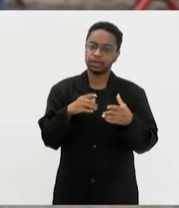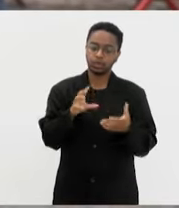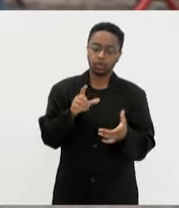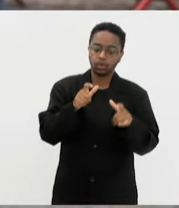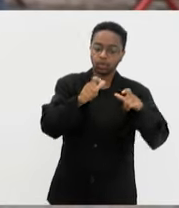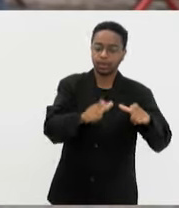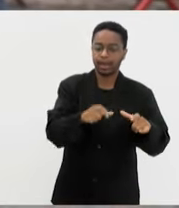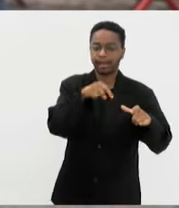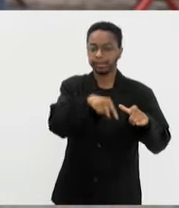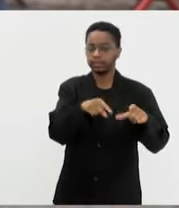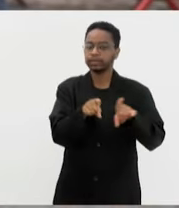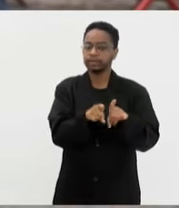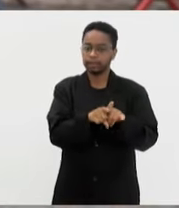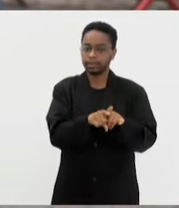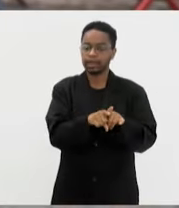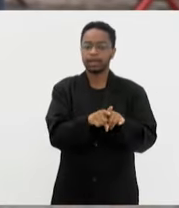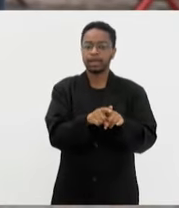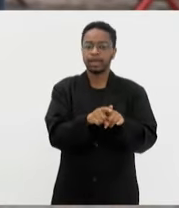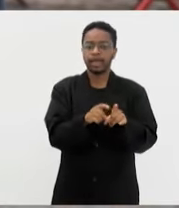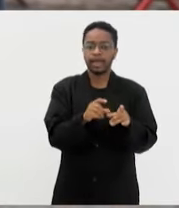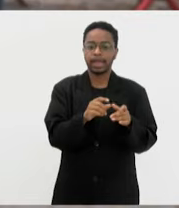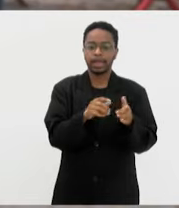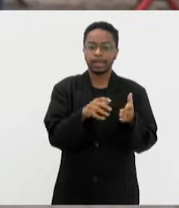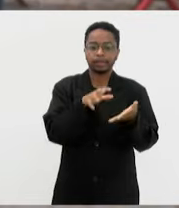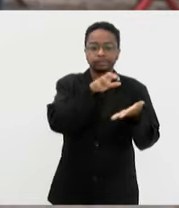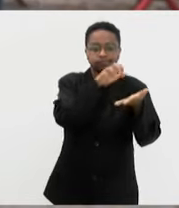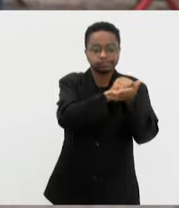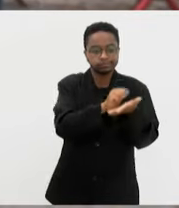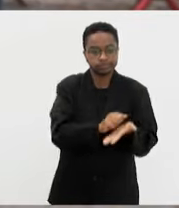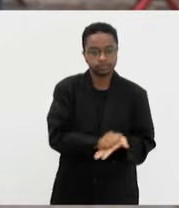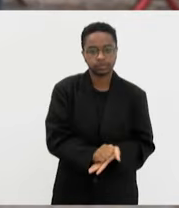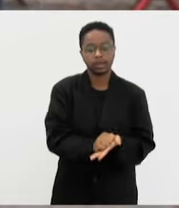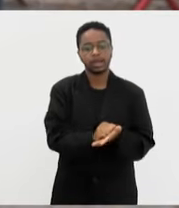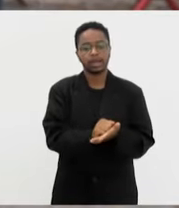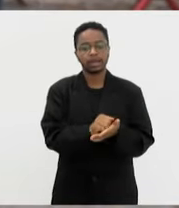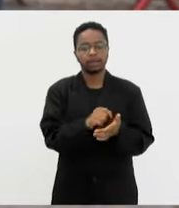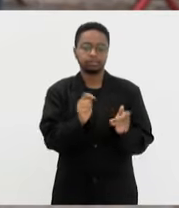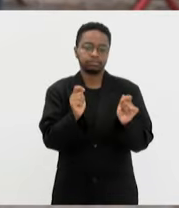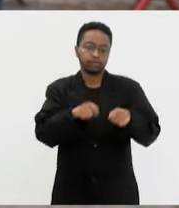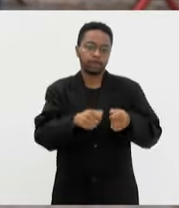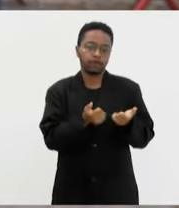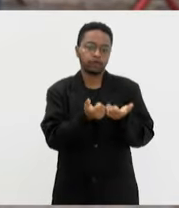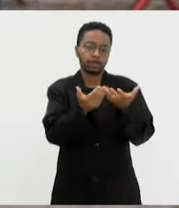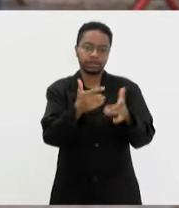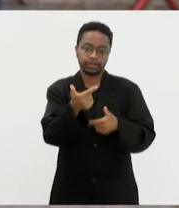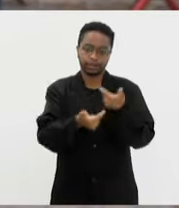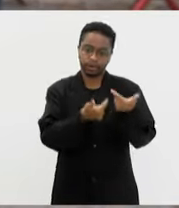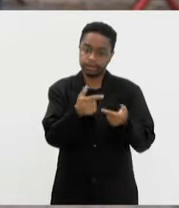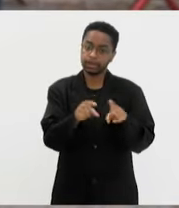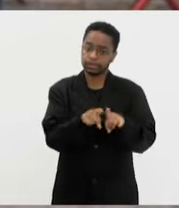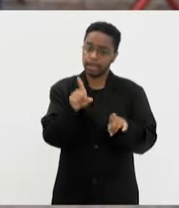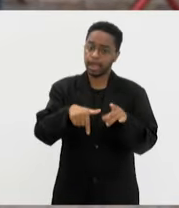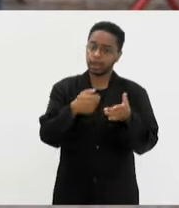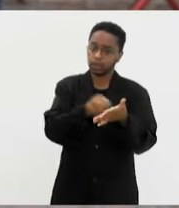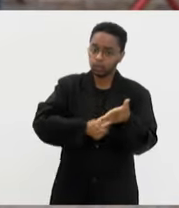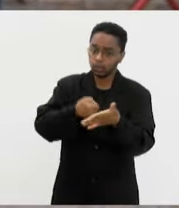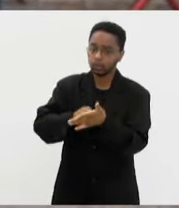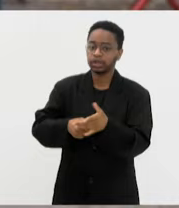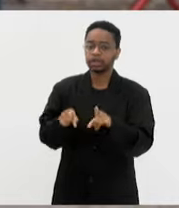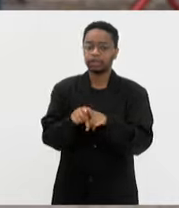que está cuidando da questão da empregabilidade, né, de trabalho e renda. O trabalho é uma luta das mulheres, vaga em